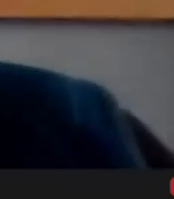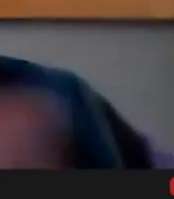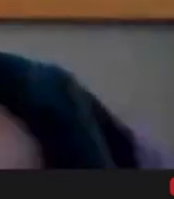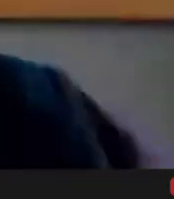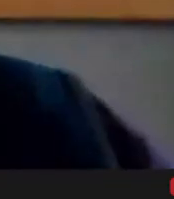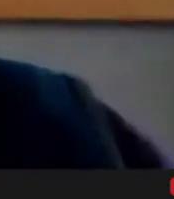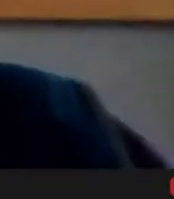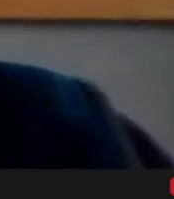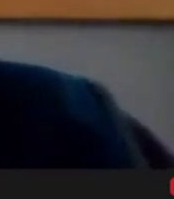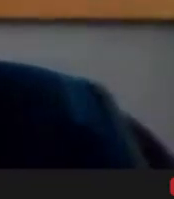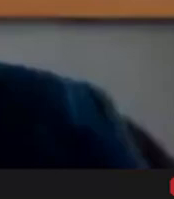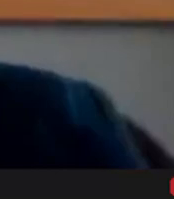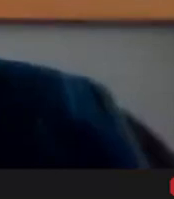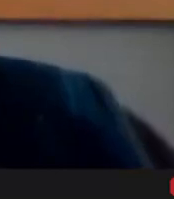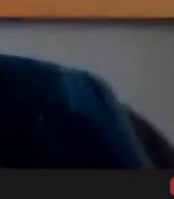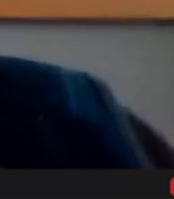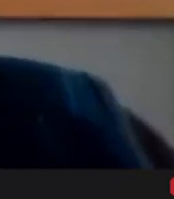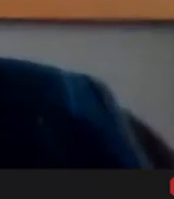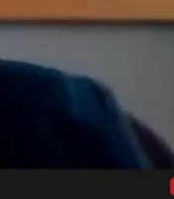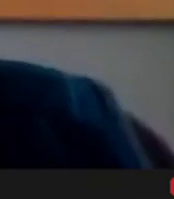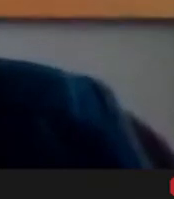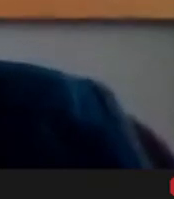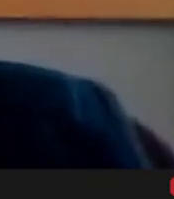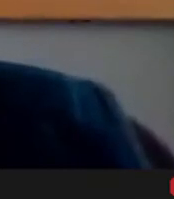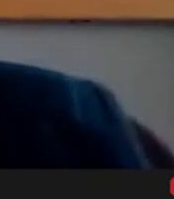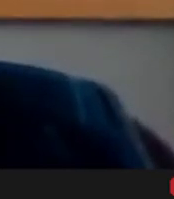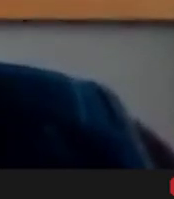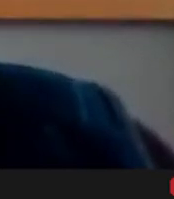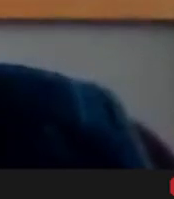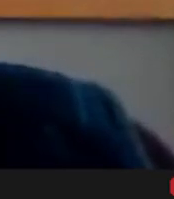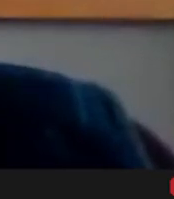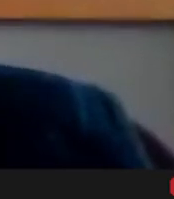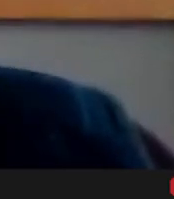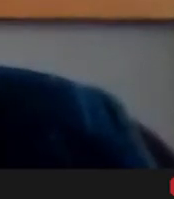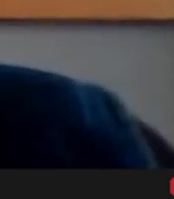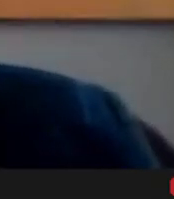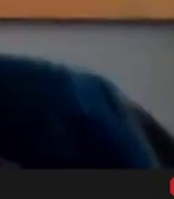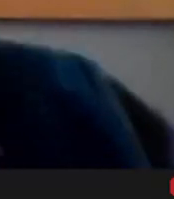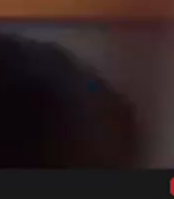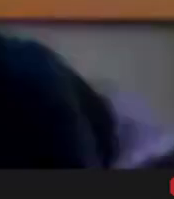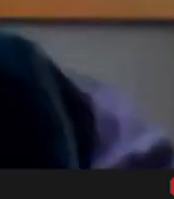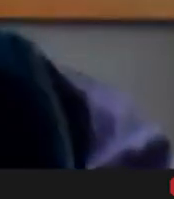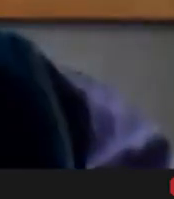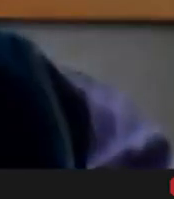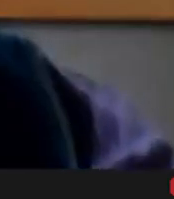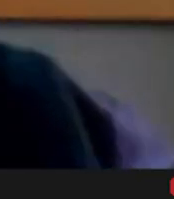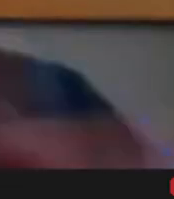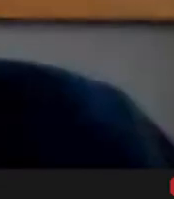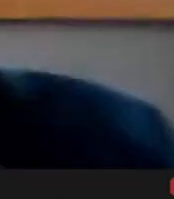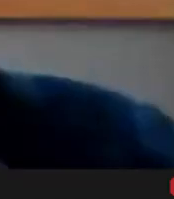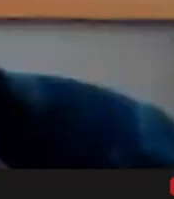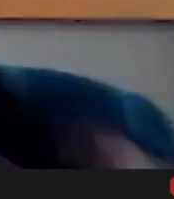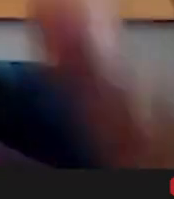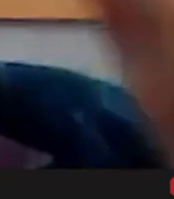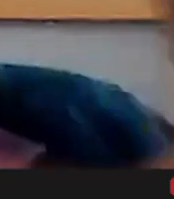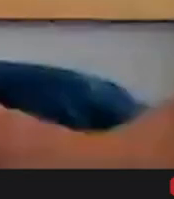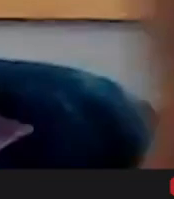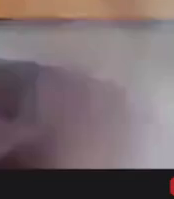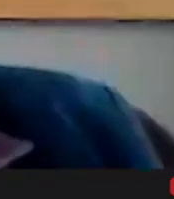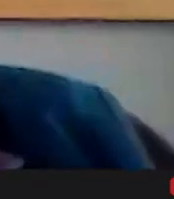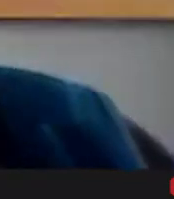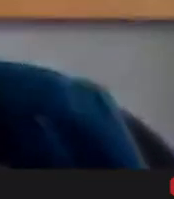3 e pouco, e, portanto, ele vai fazer a intervenção dele antes disso. Então, alguns vão saindo mais cedo, outros vão